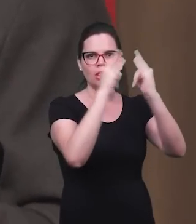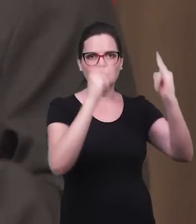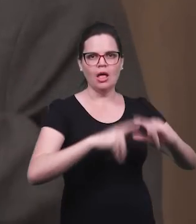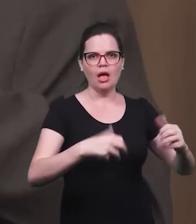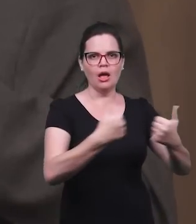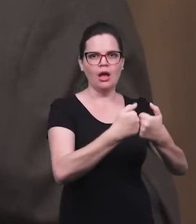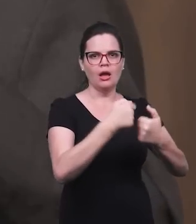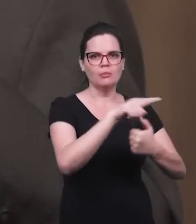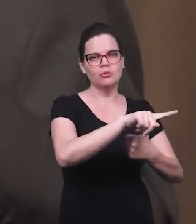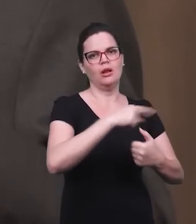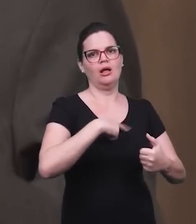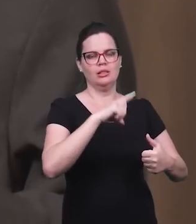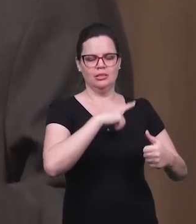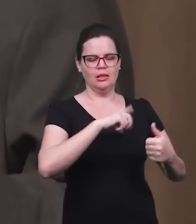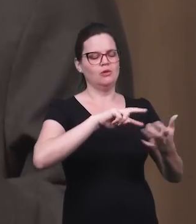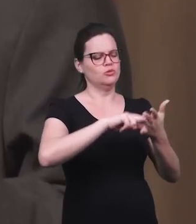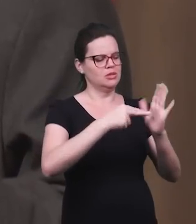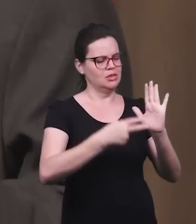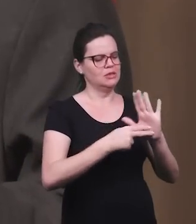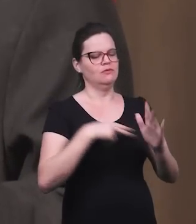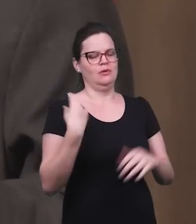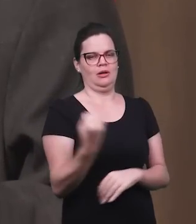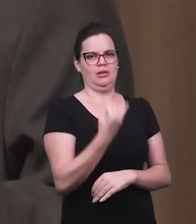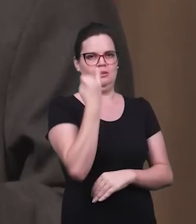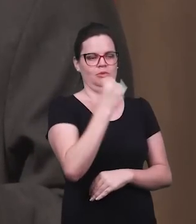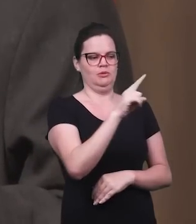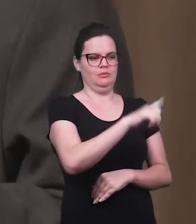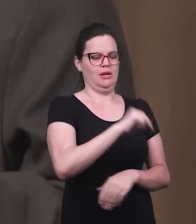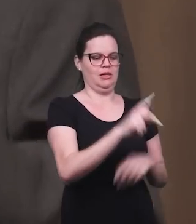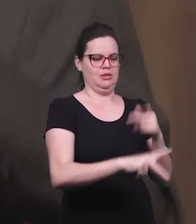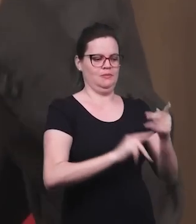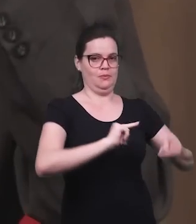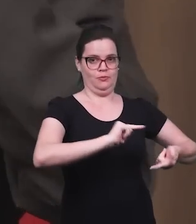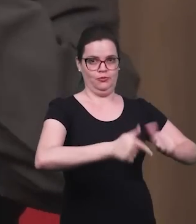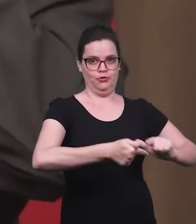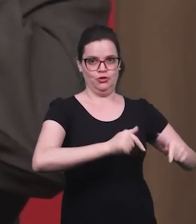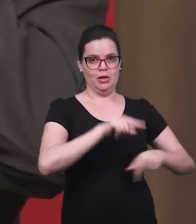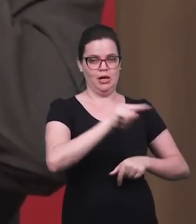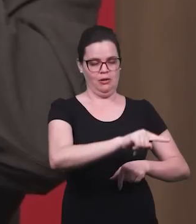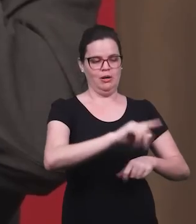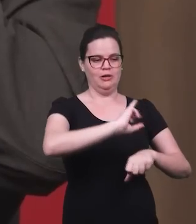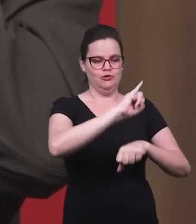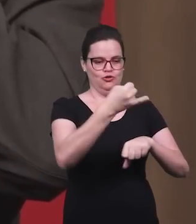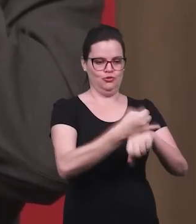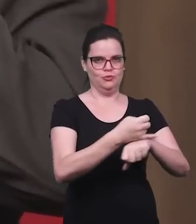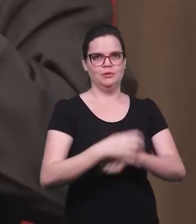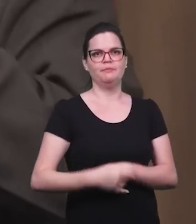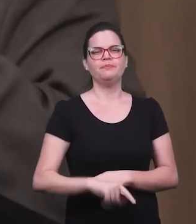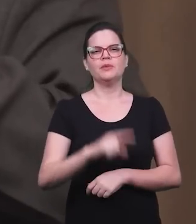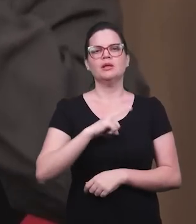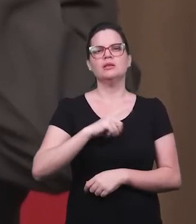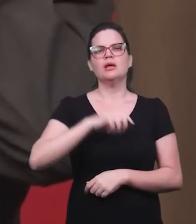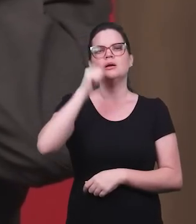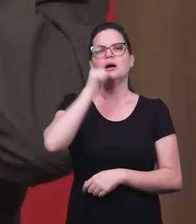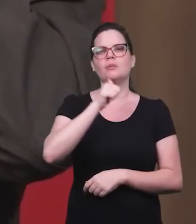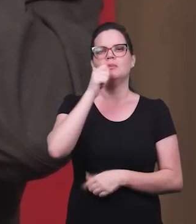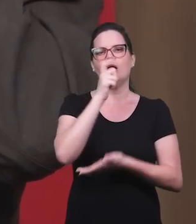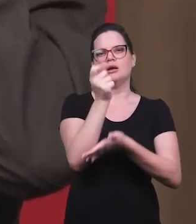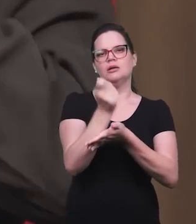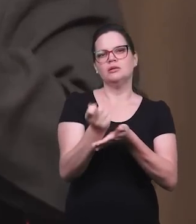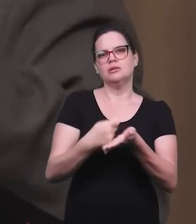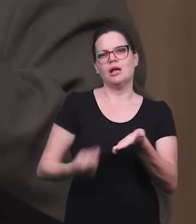templo. Então tem um significado muito grande para Israel a conquista de Jerusalém. Uma compositora chamada Naomi